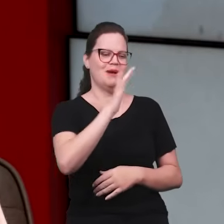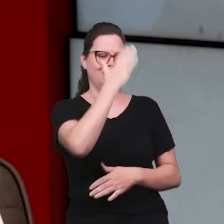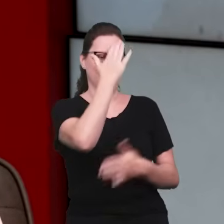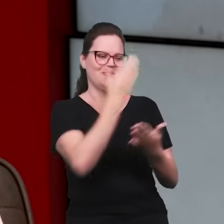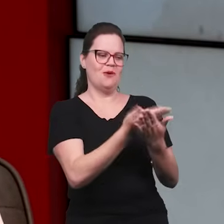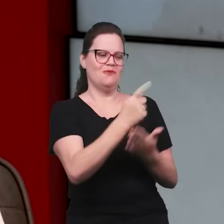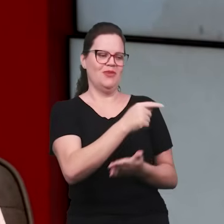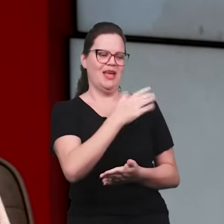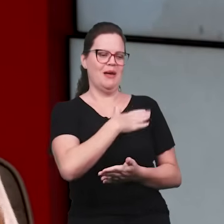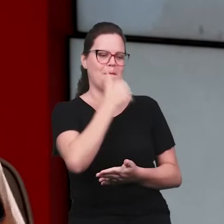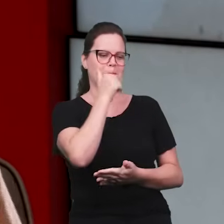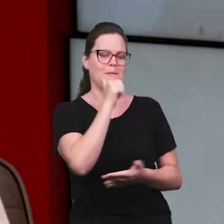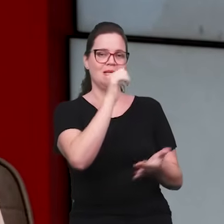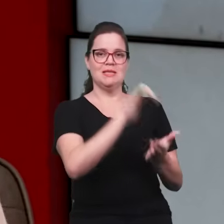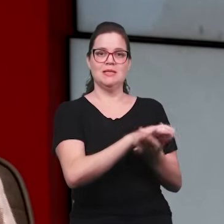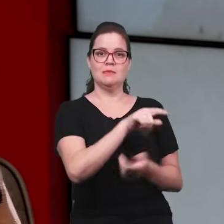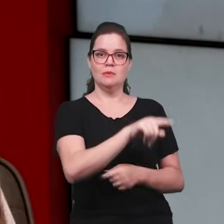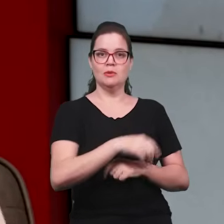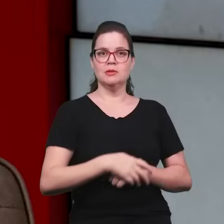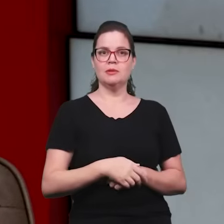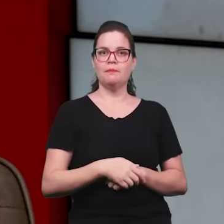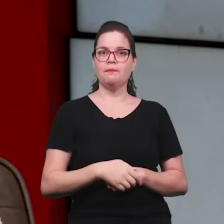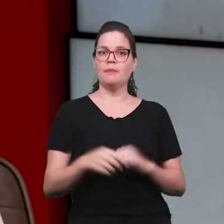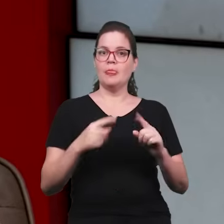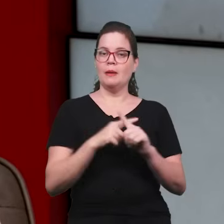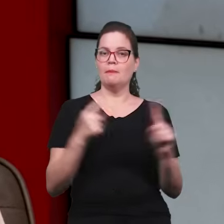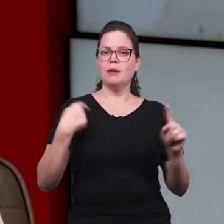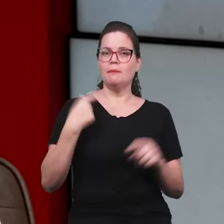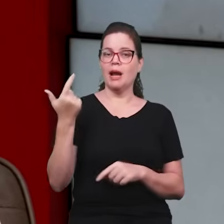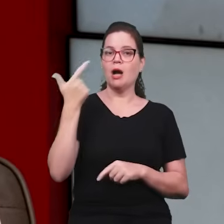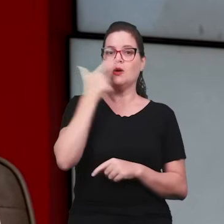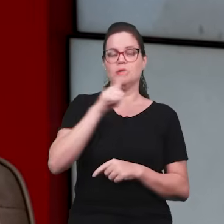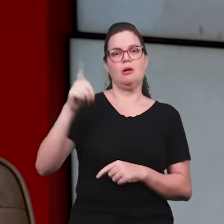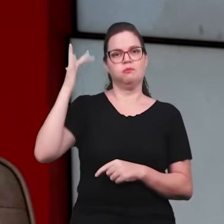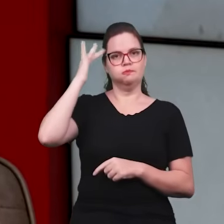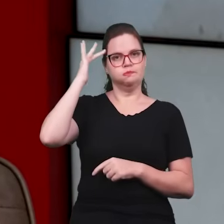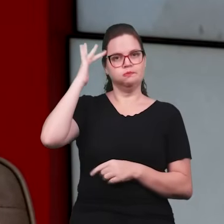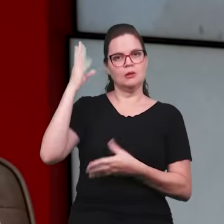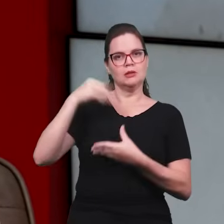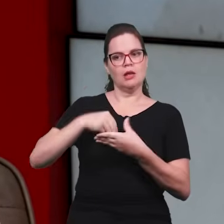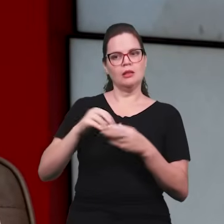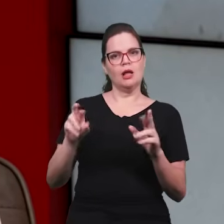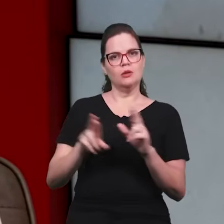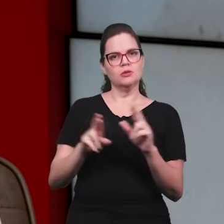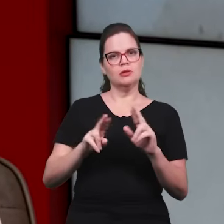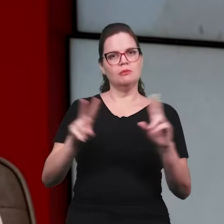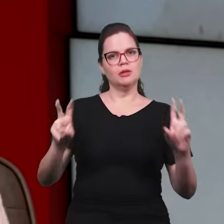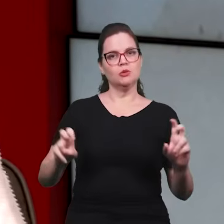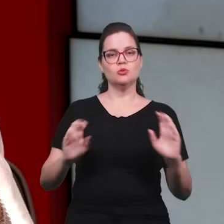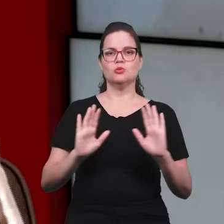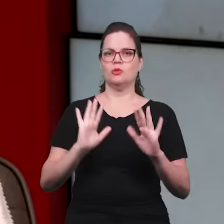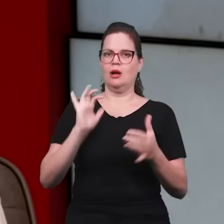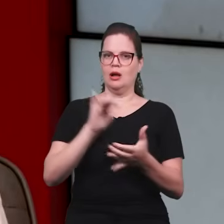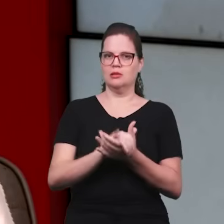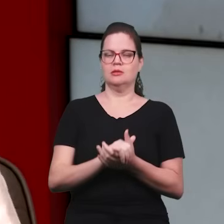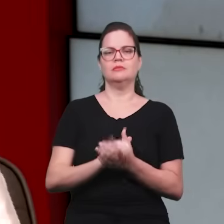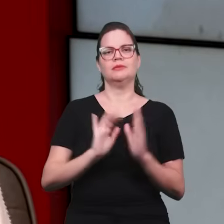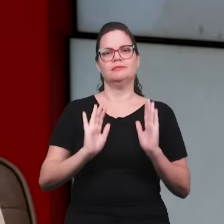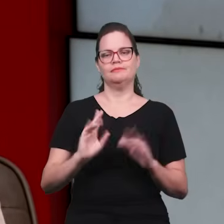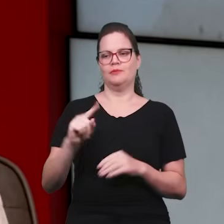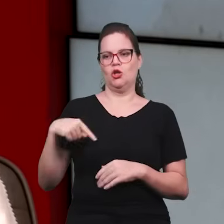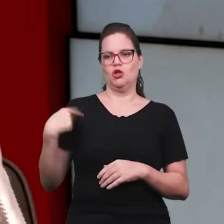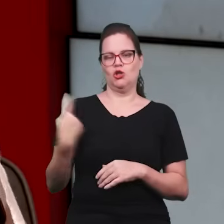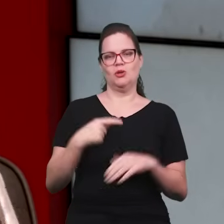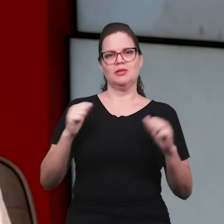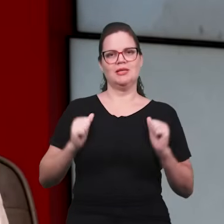é a minha esposa. Mas para chegar a esse ponto de maturidade dentro de um relacionamento, dentro de um casamento, as nossas